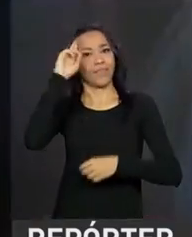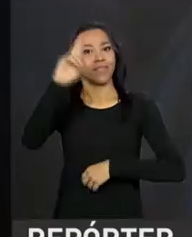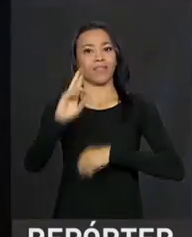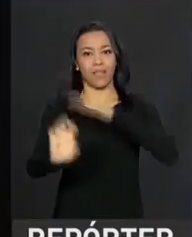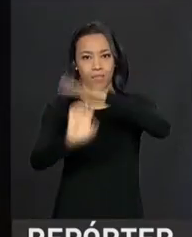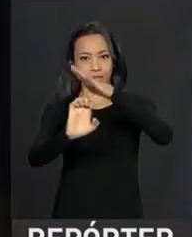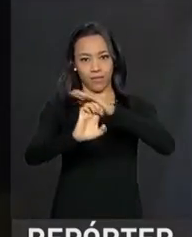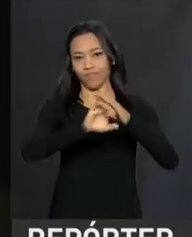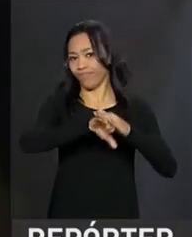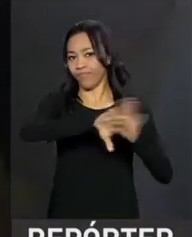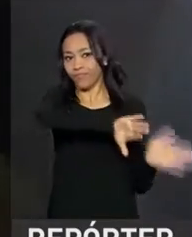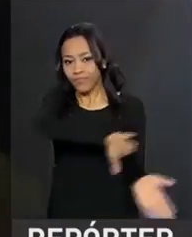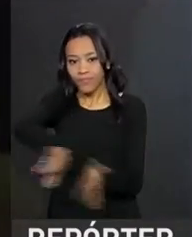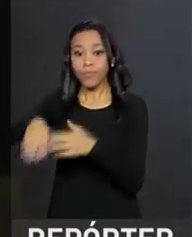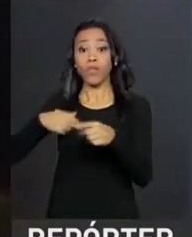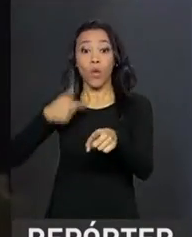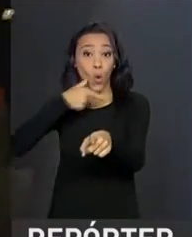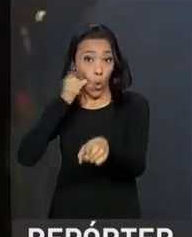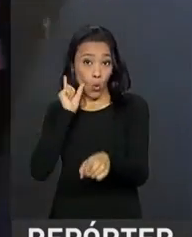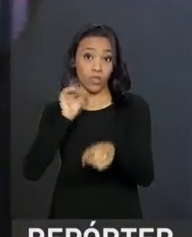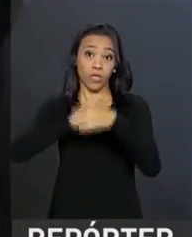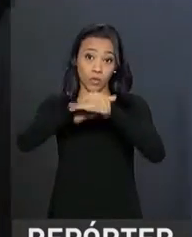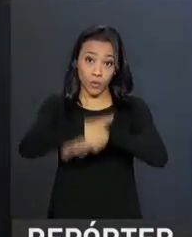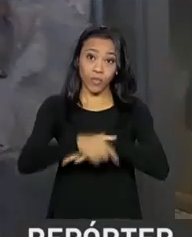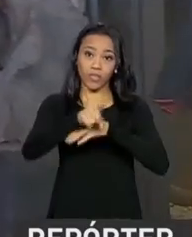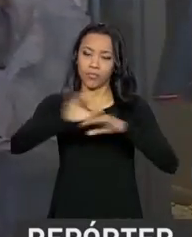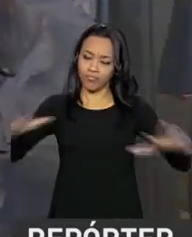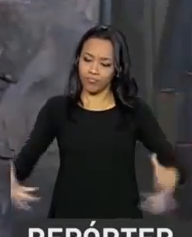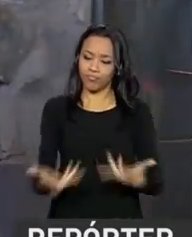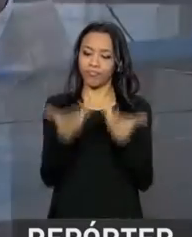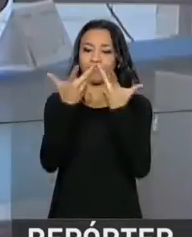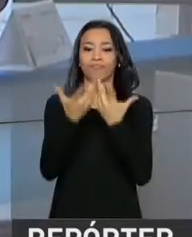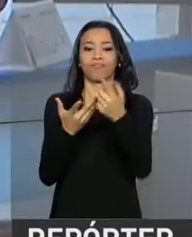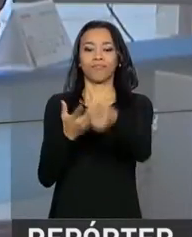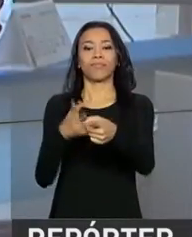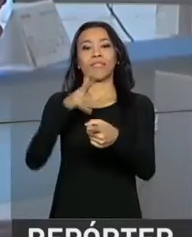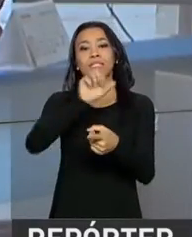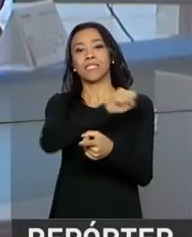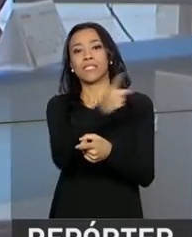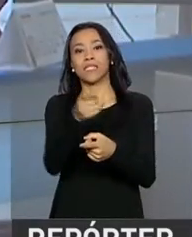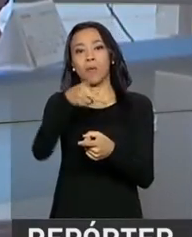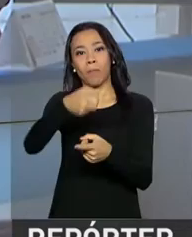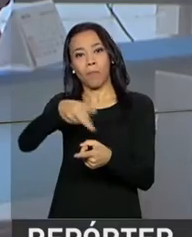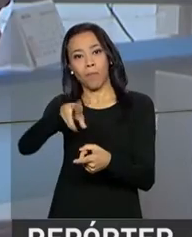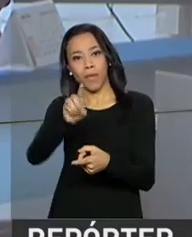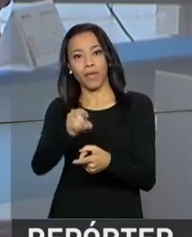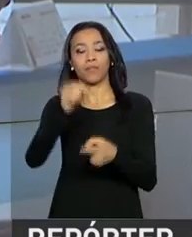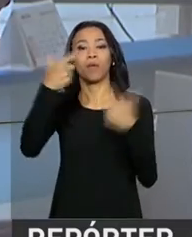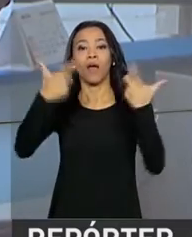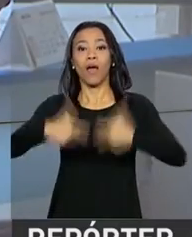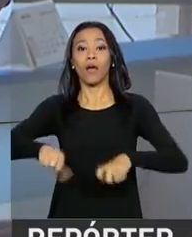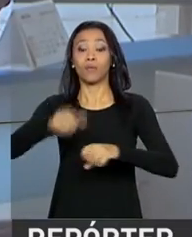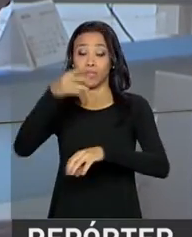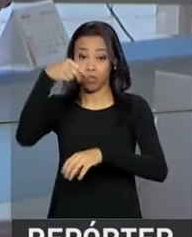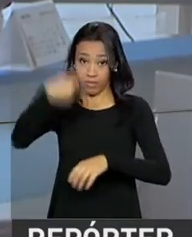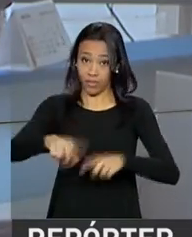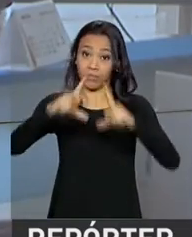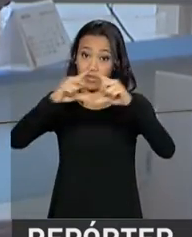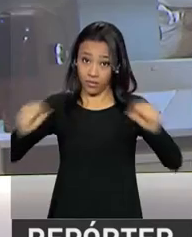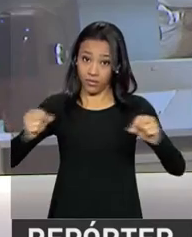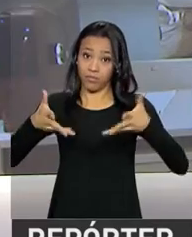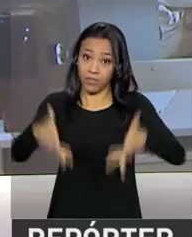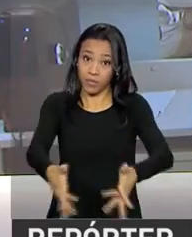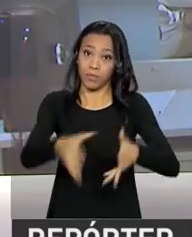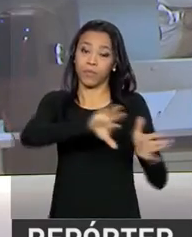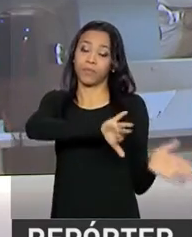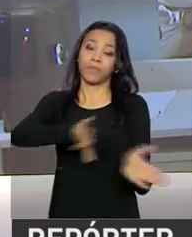michel temer participou em brasília da solenidade de são pedro e são paulo ea embaixada da santa sé na capital federal